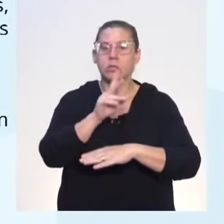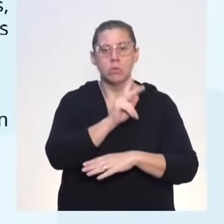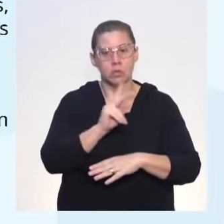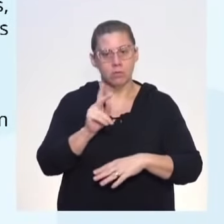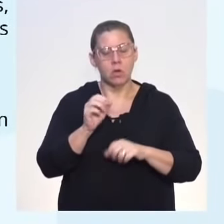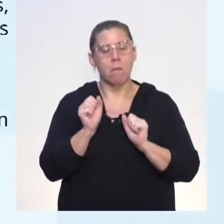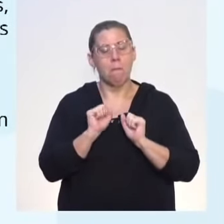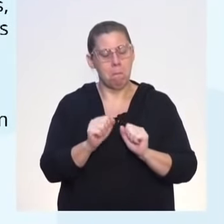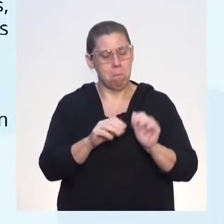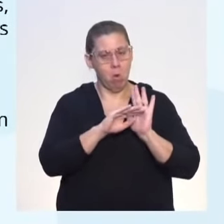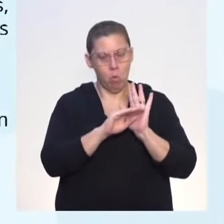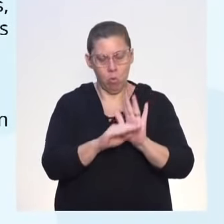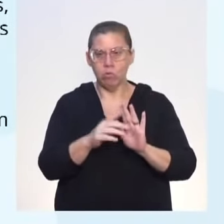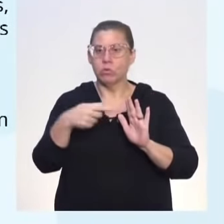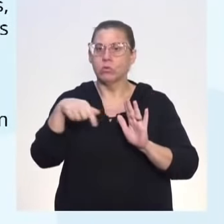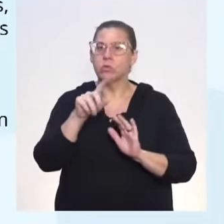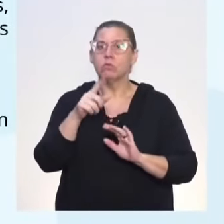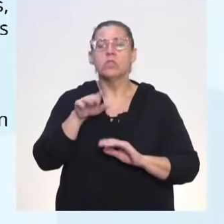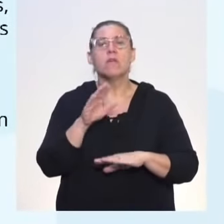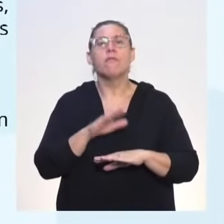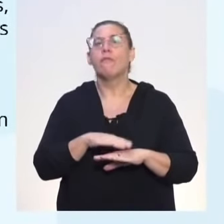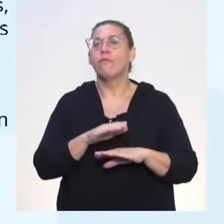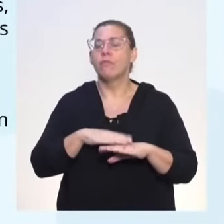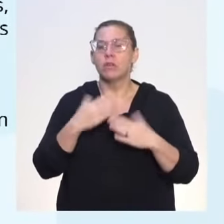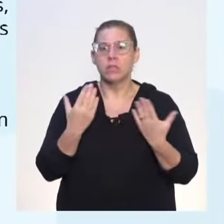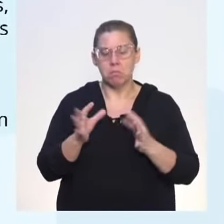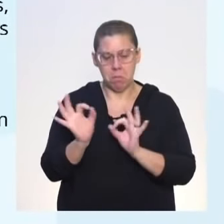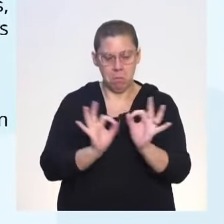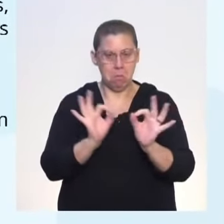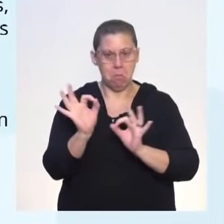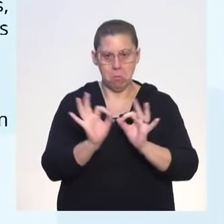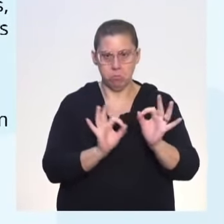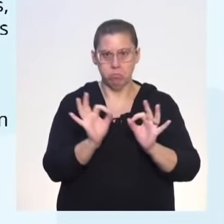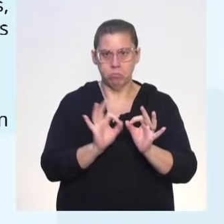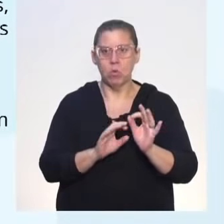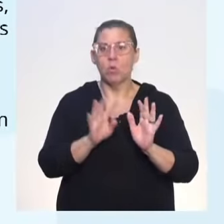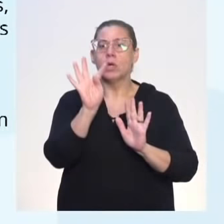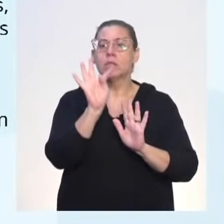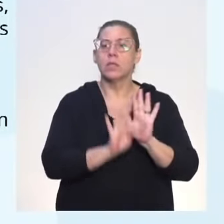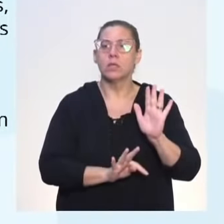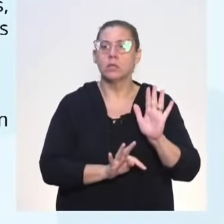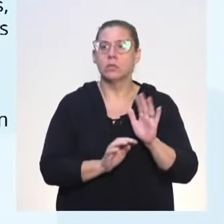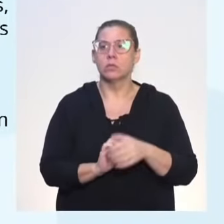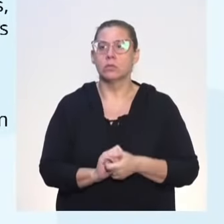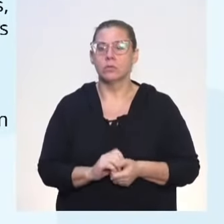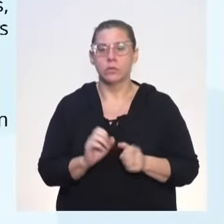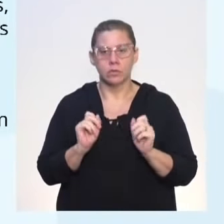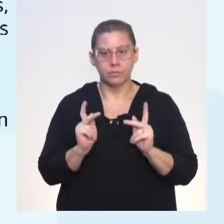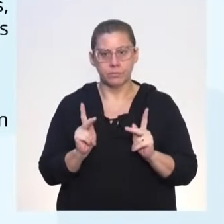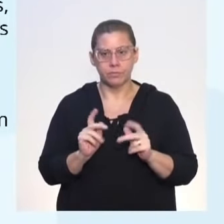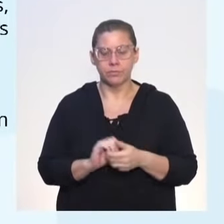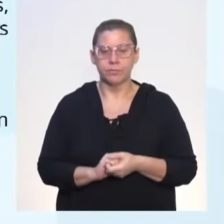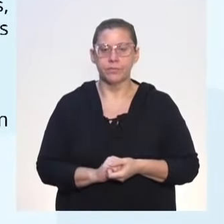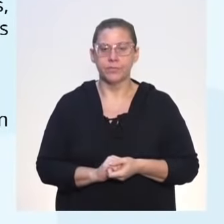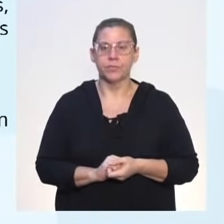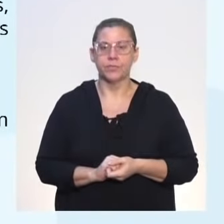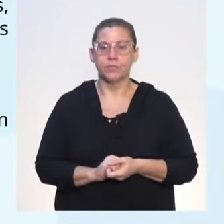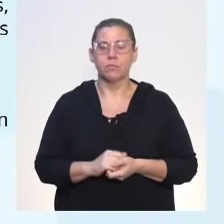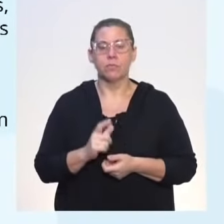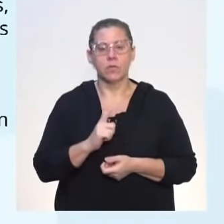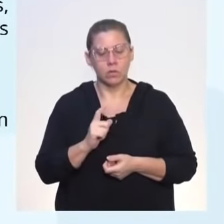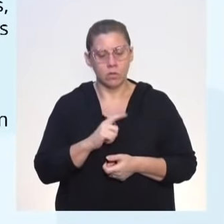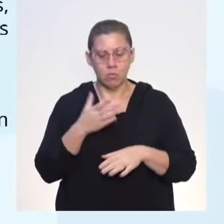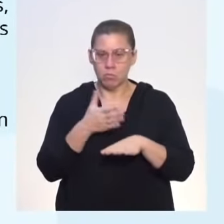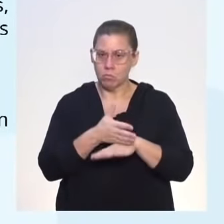podem retomar. Então, como vocês devem proceder para produzir o texto, ok? Nós vamos ter aí